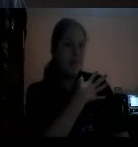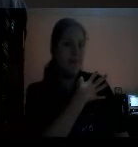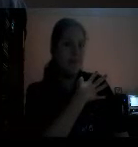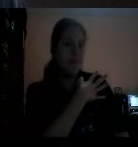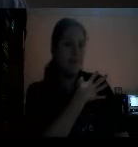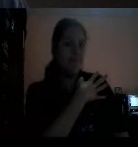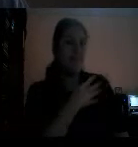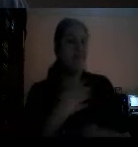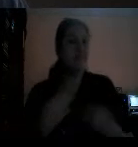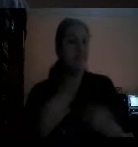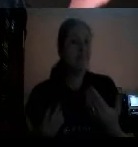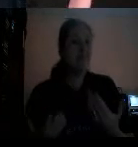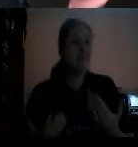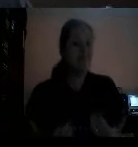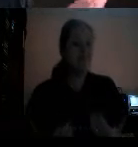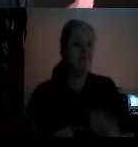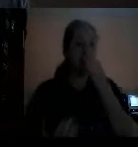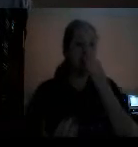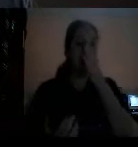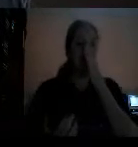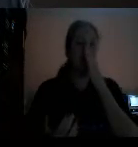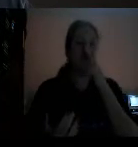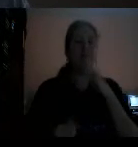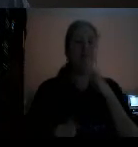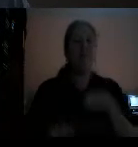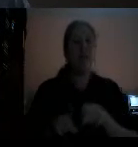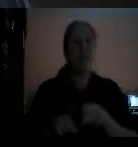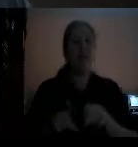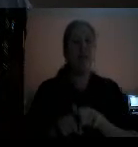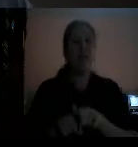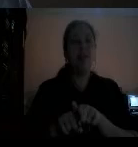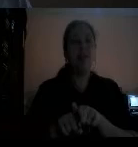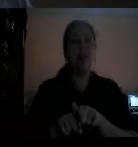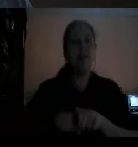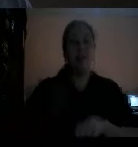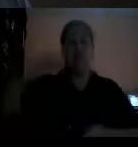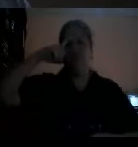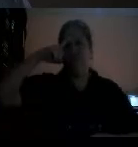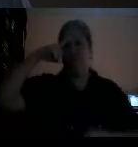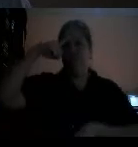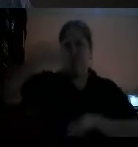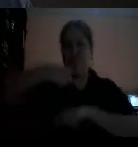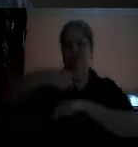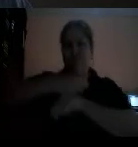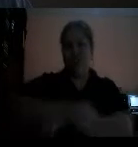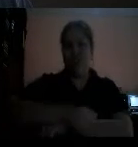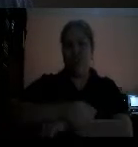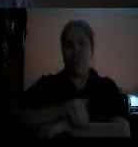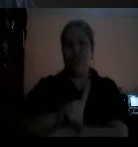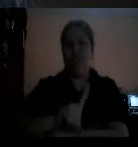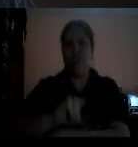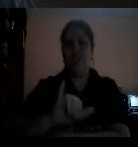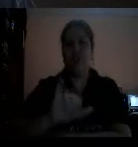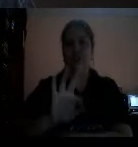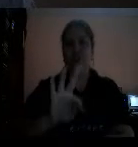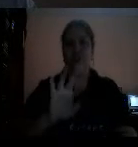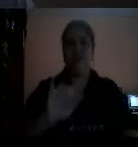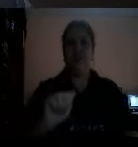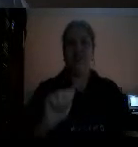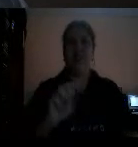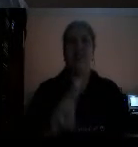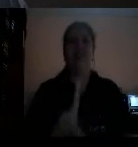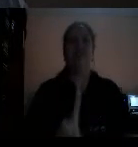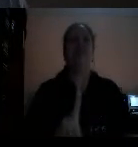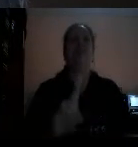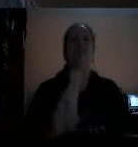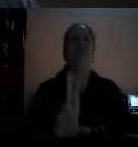vietnamitas. Isso, intervir, construir bases militares nas Filipinas. Construir base militar na